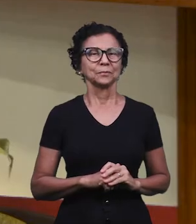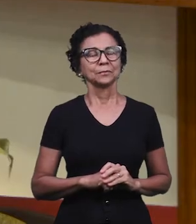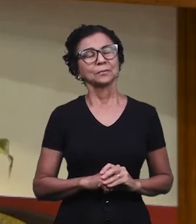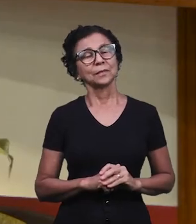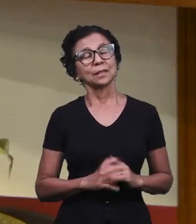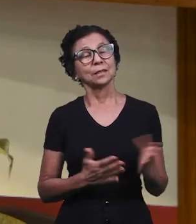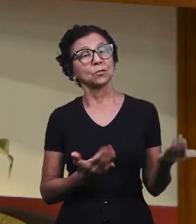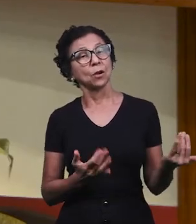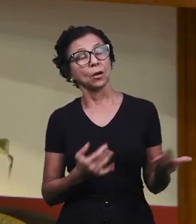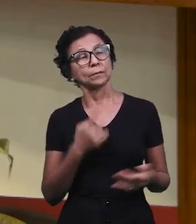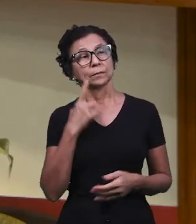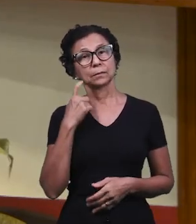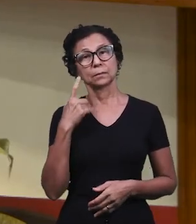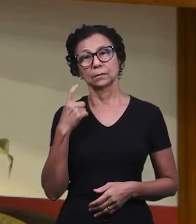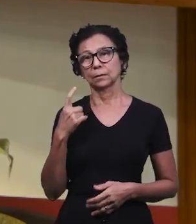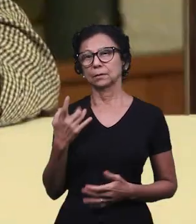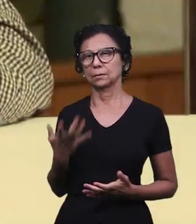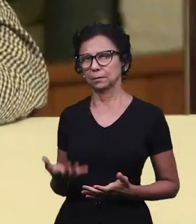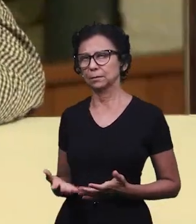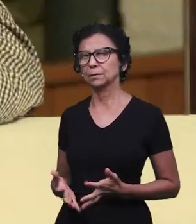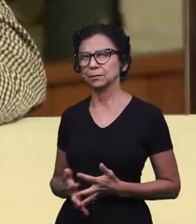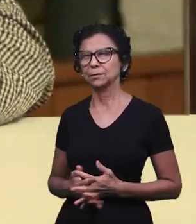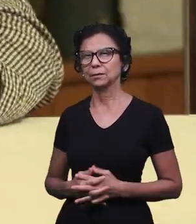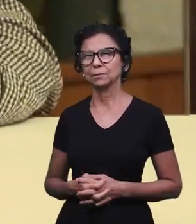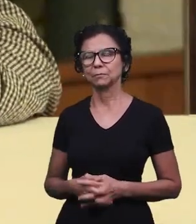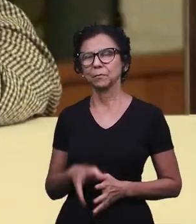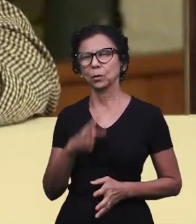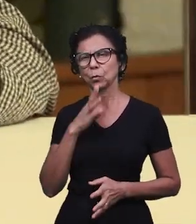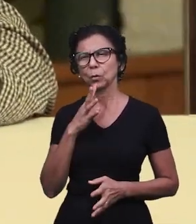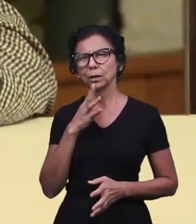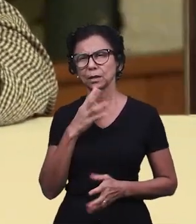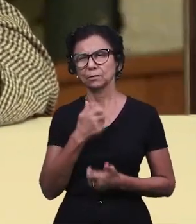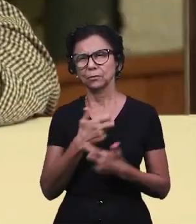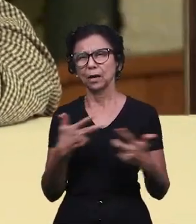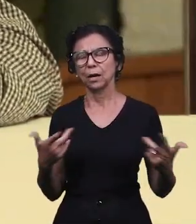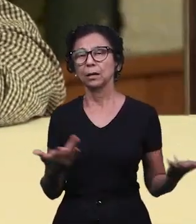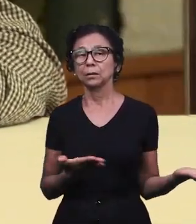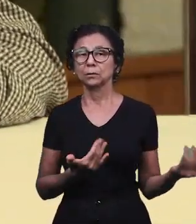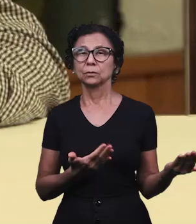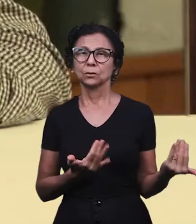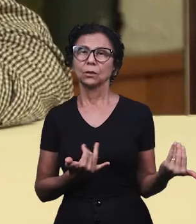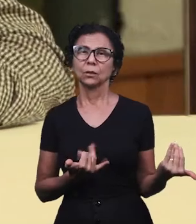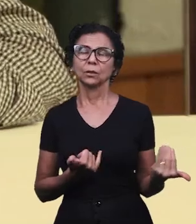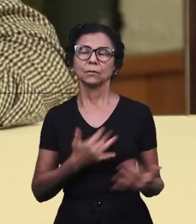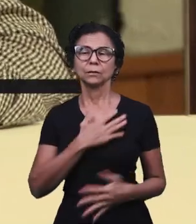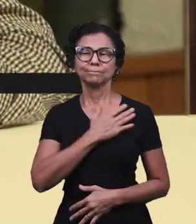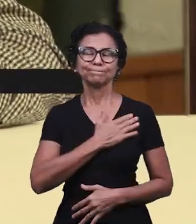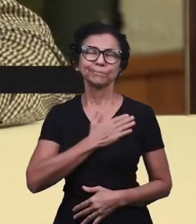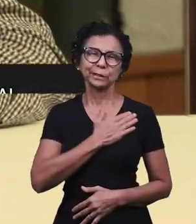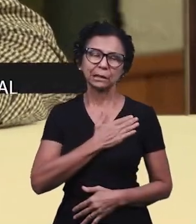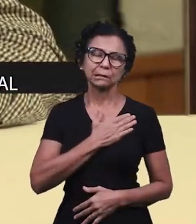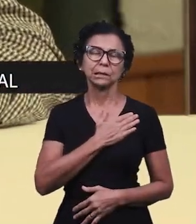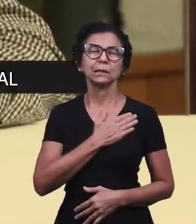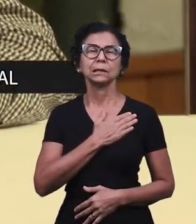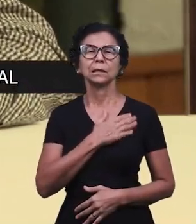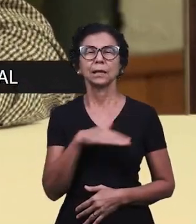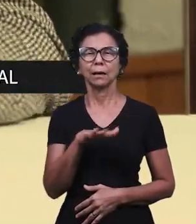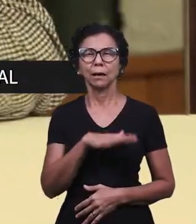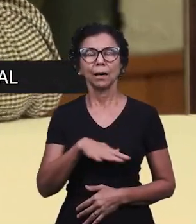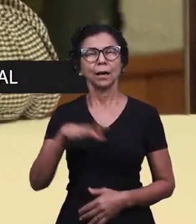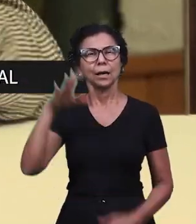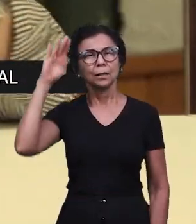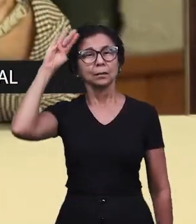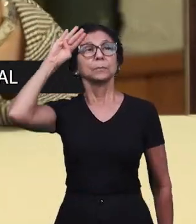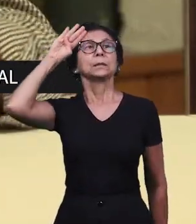que se interessam, que eu conheço muitos jovens que têm esse lado, né? Que gostaria de seguir carreira militar também. Às